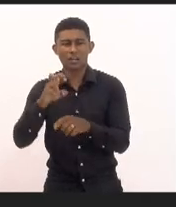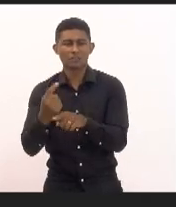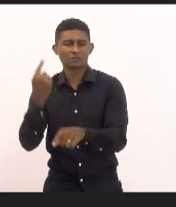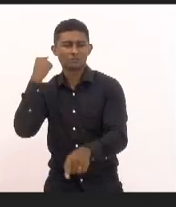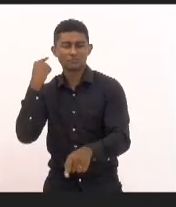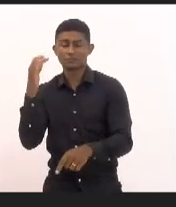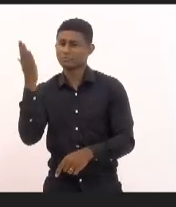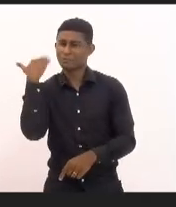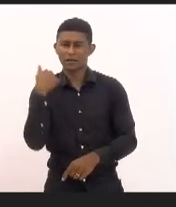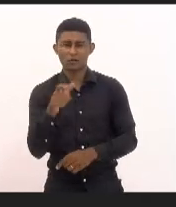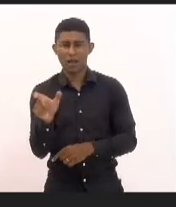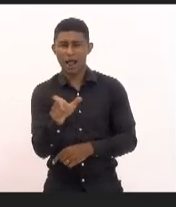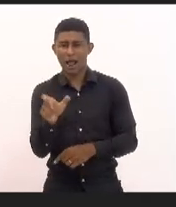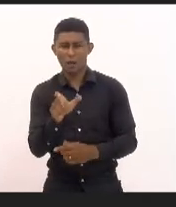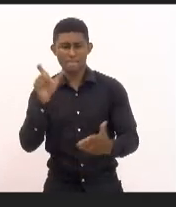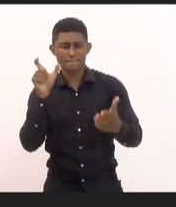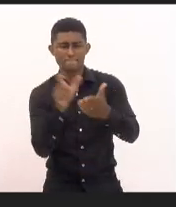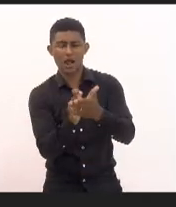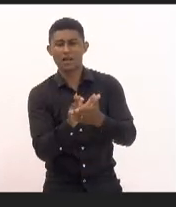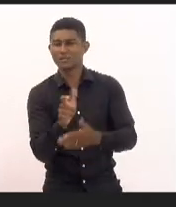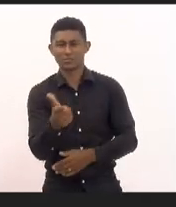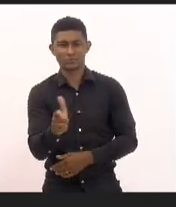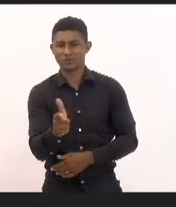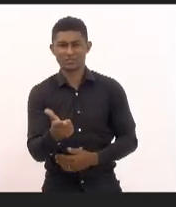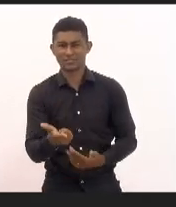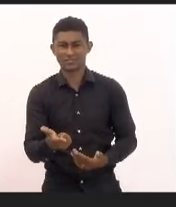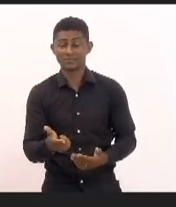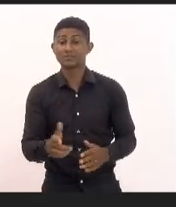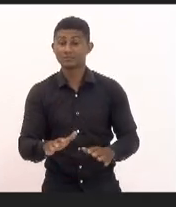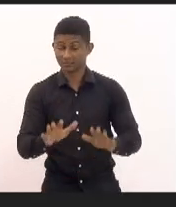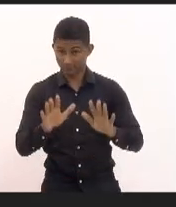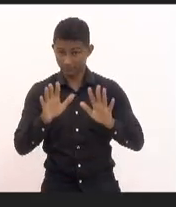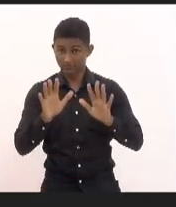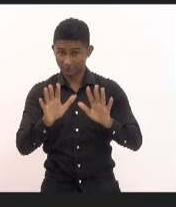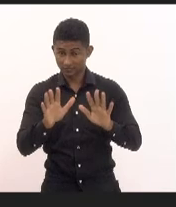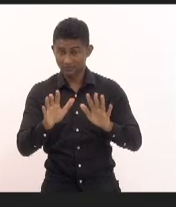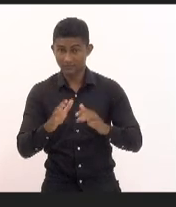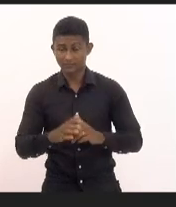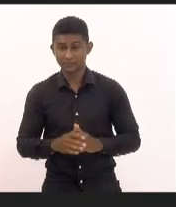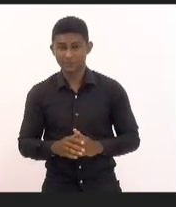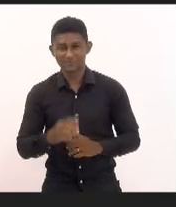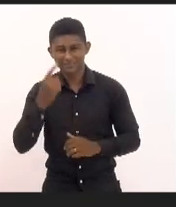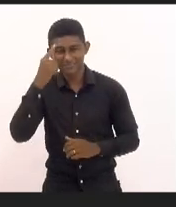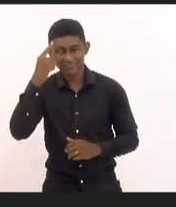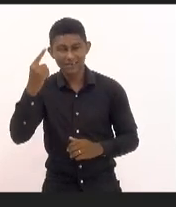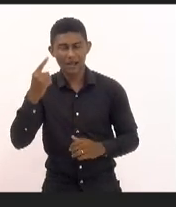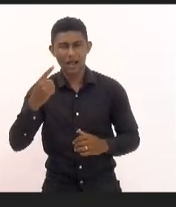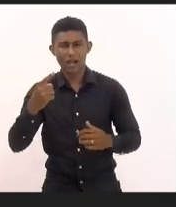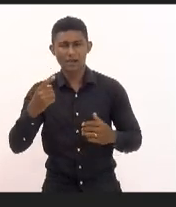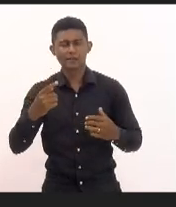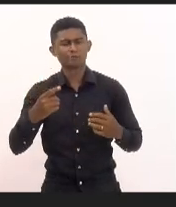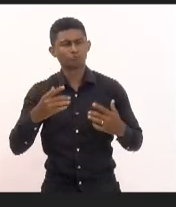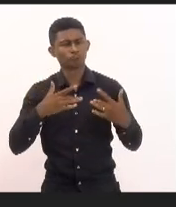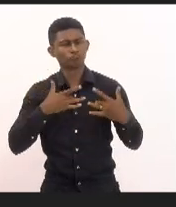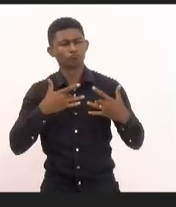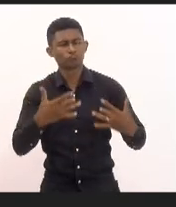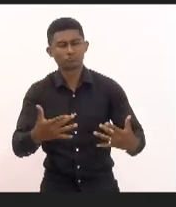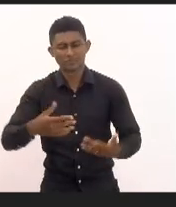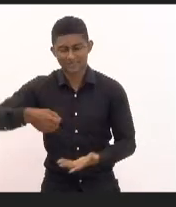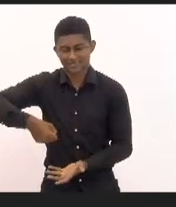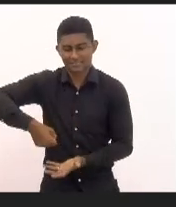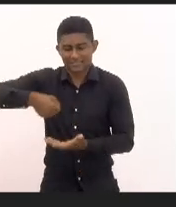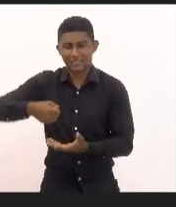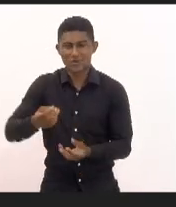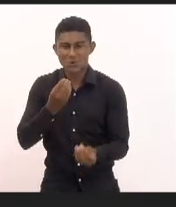existia cartão magnético, não é? Mas a questão da doação de cestas básicas, né,